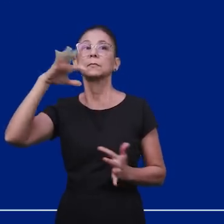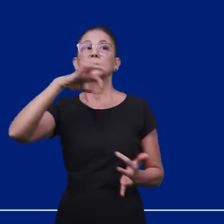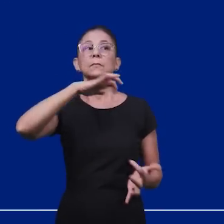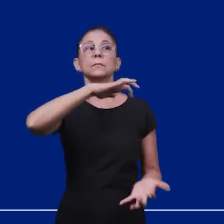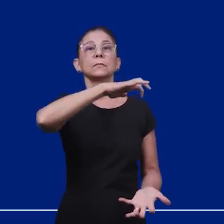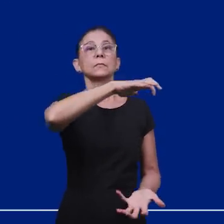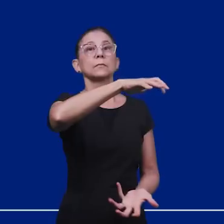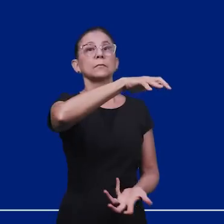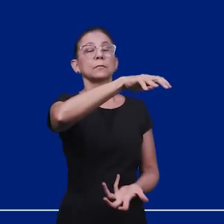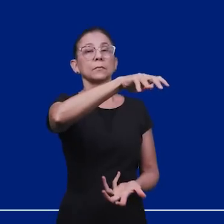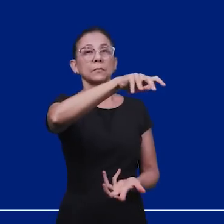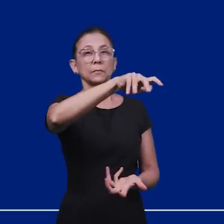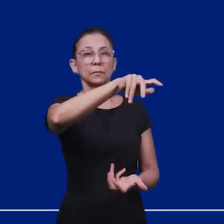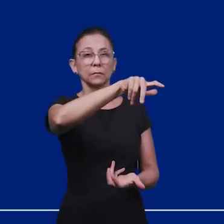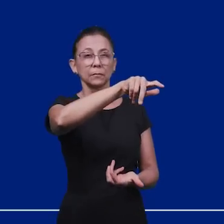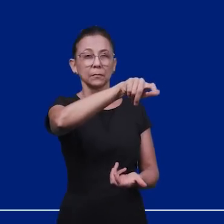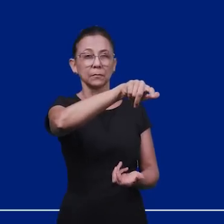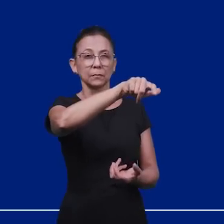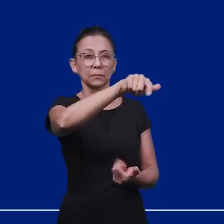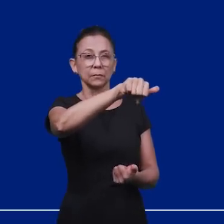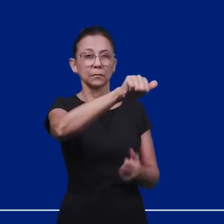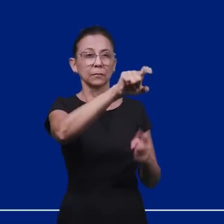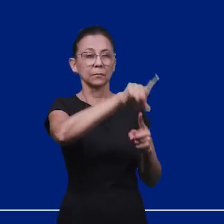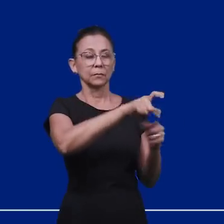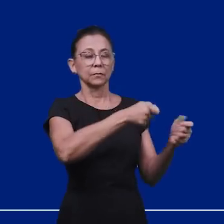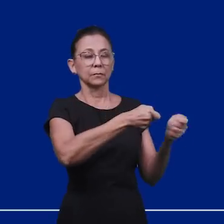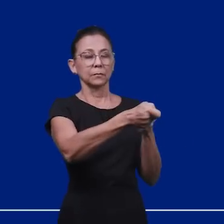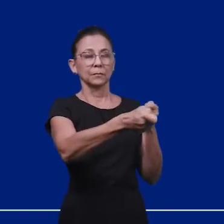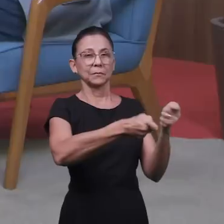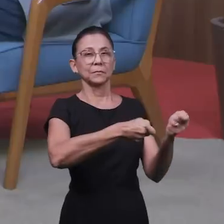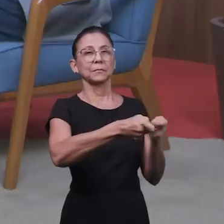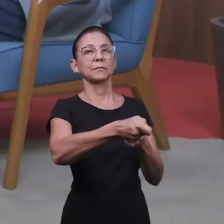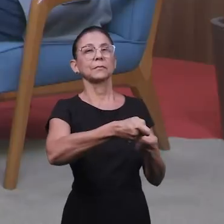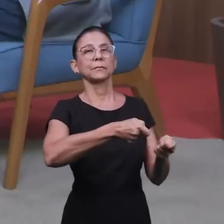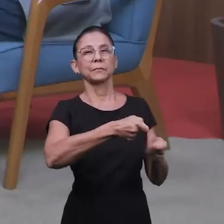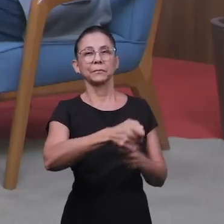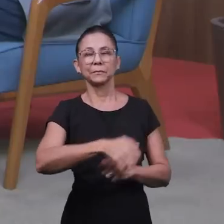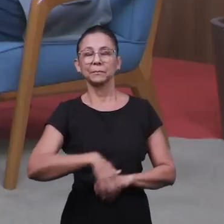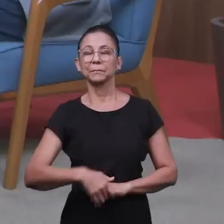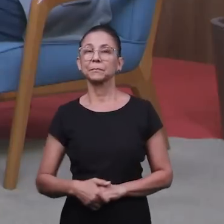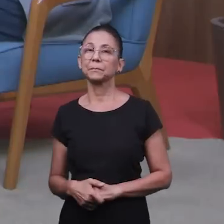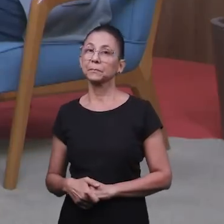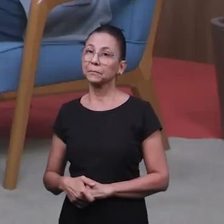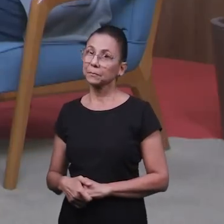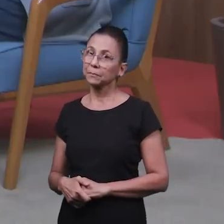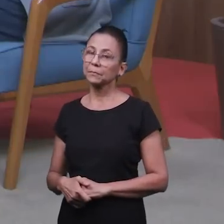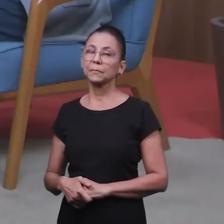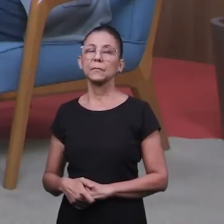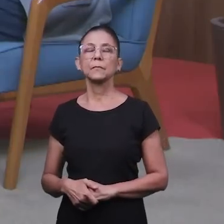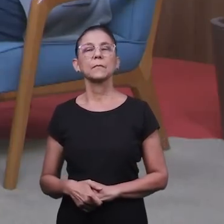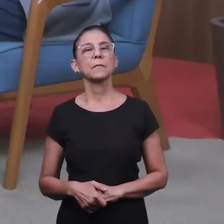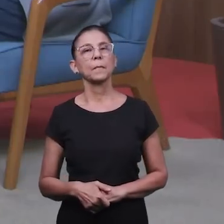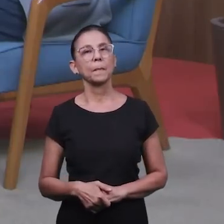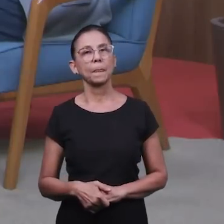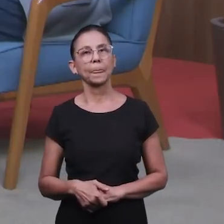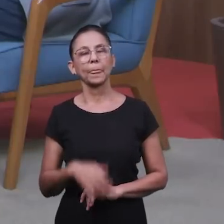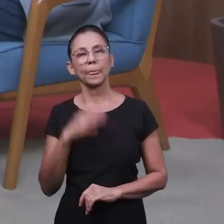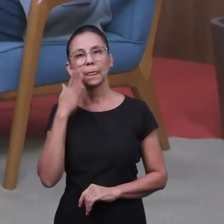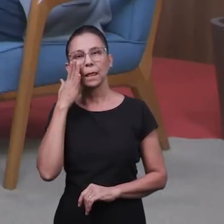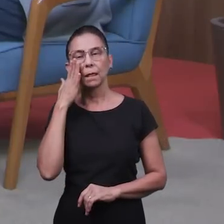o mundo está no maligno. Então, esse é um aspecto, né, que chama a atenção